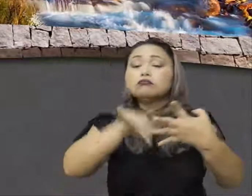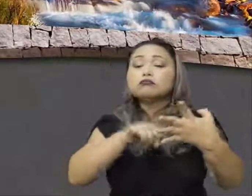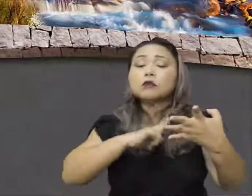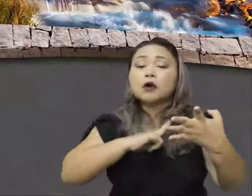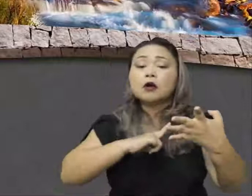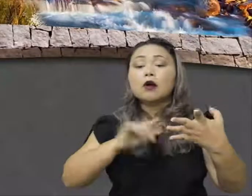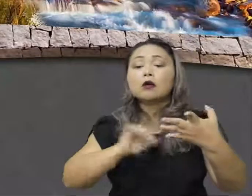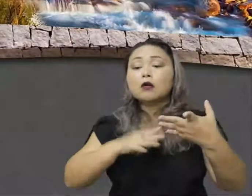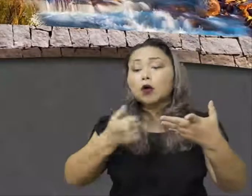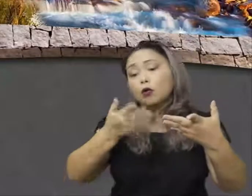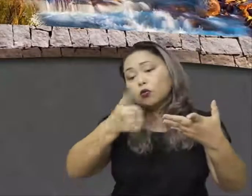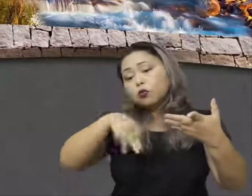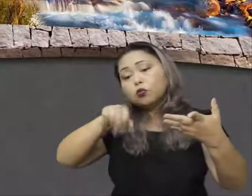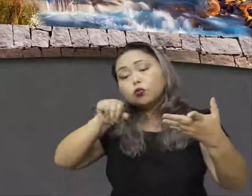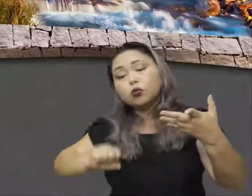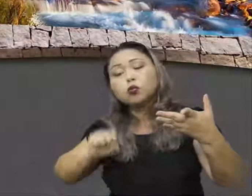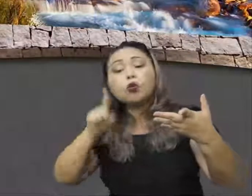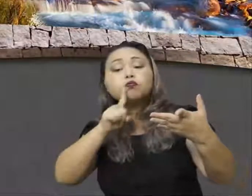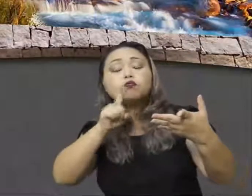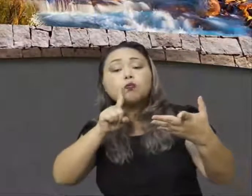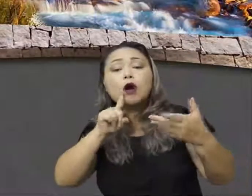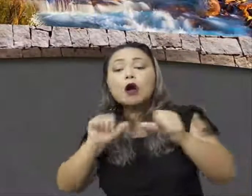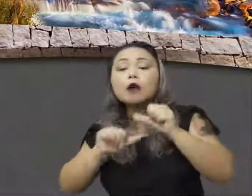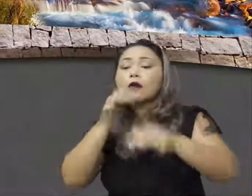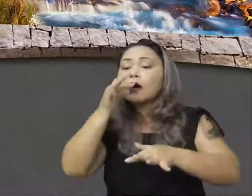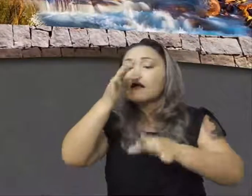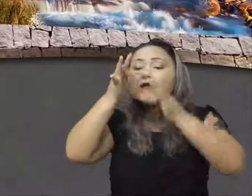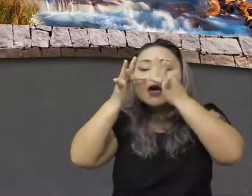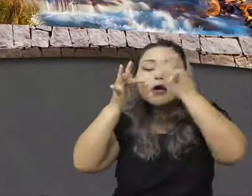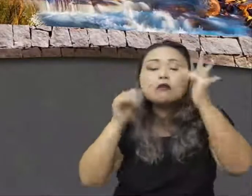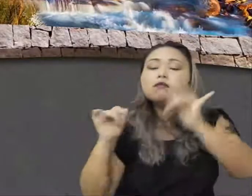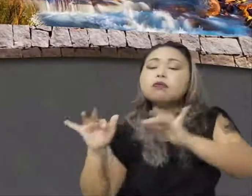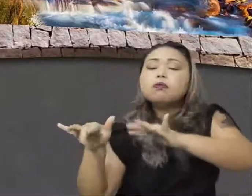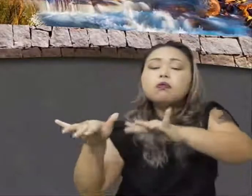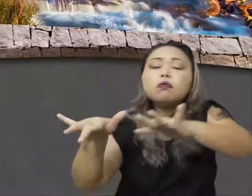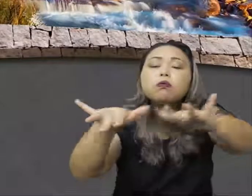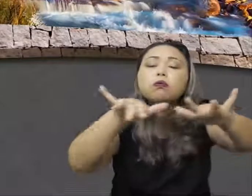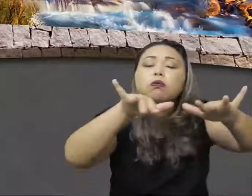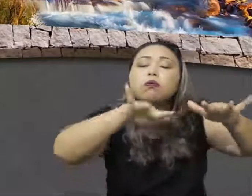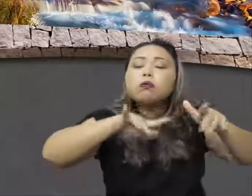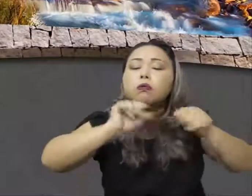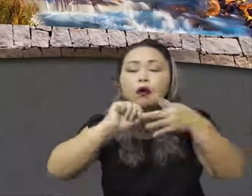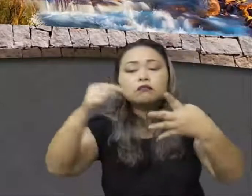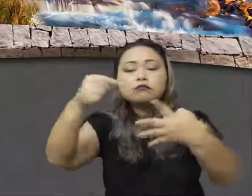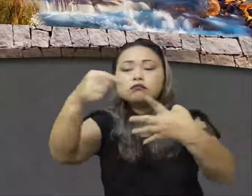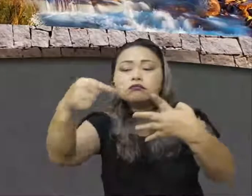no hemisfério norte, que é onde está os Estados Unidos, agora está na primavera.